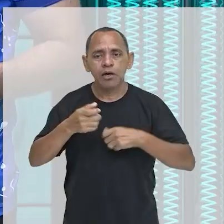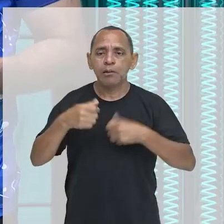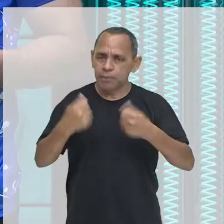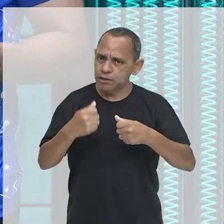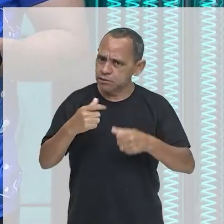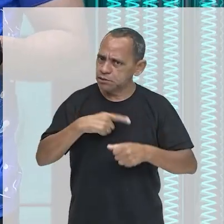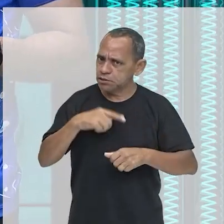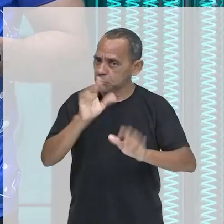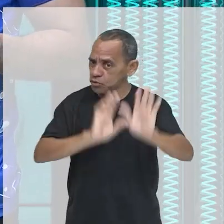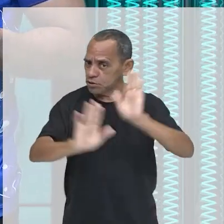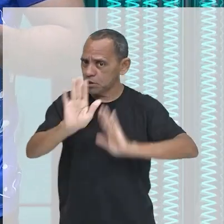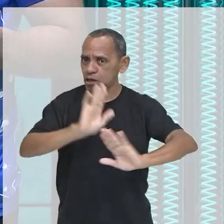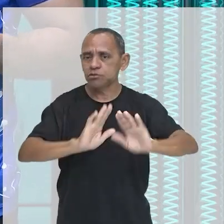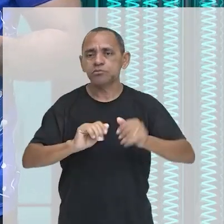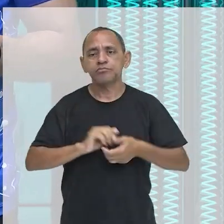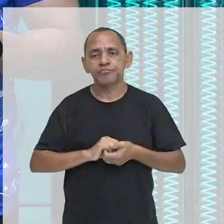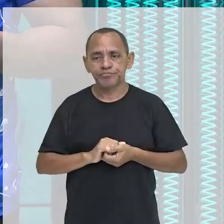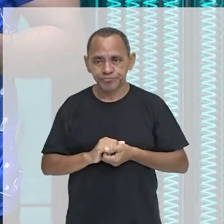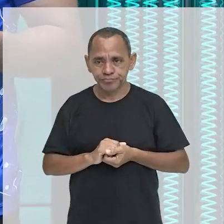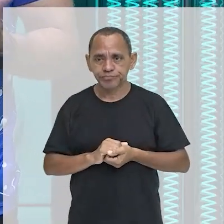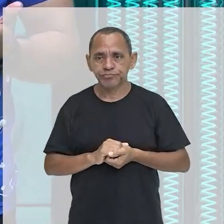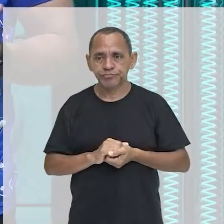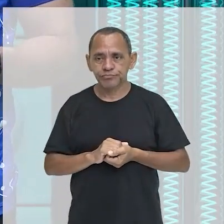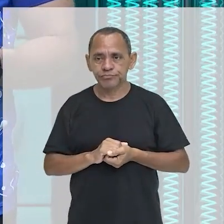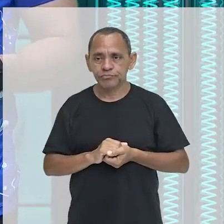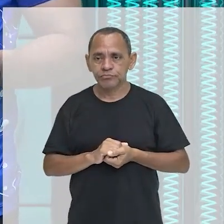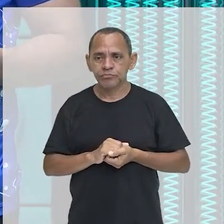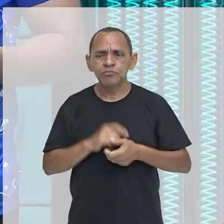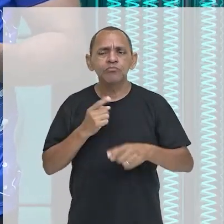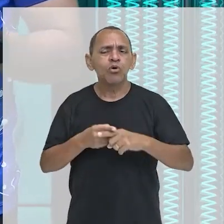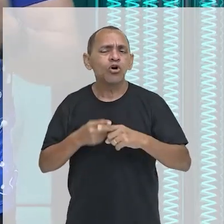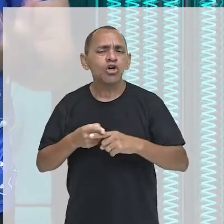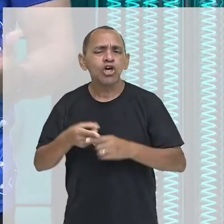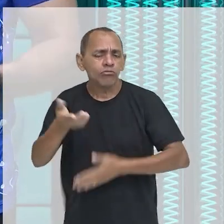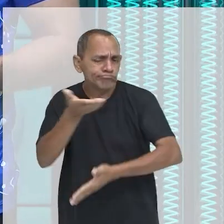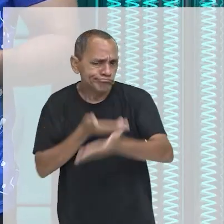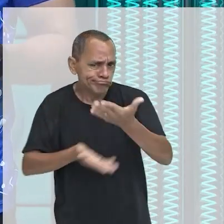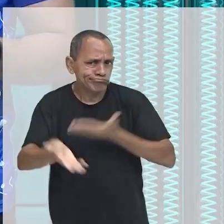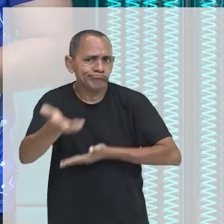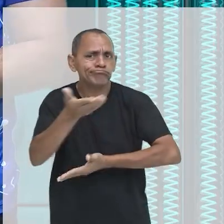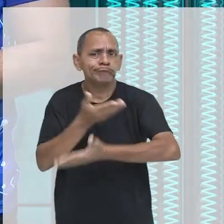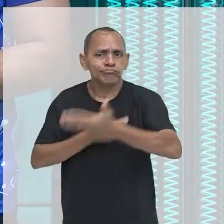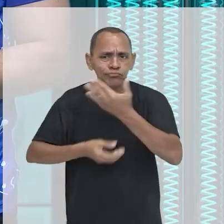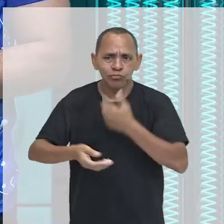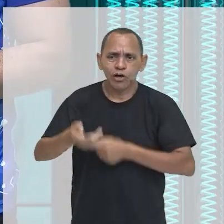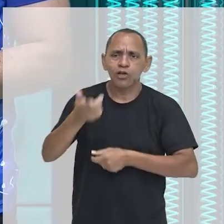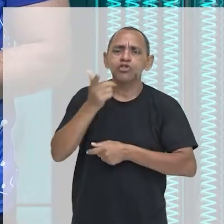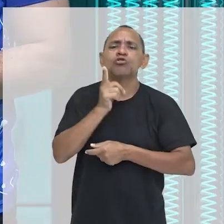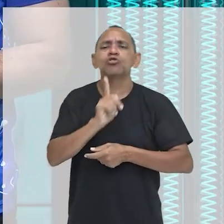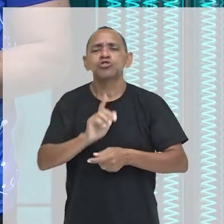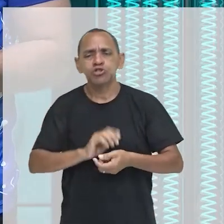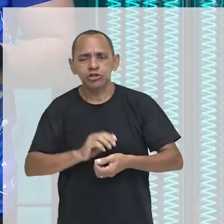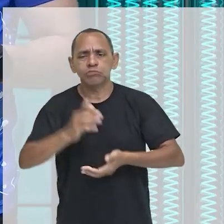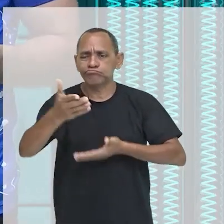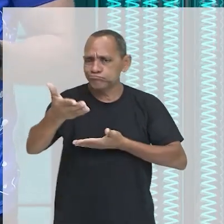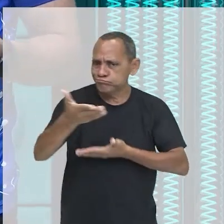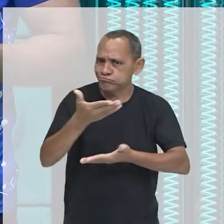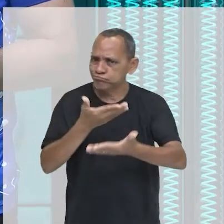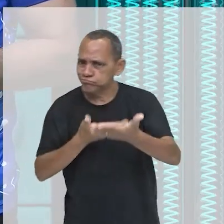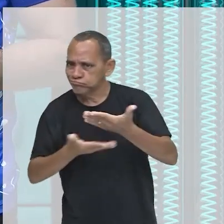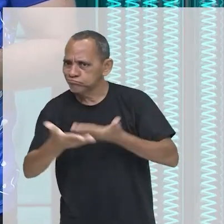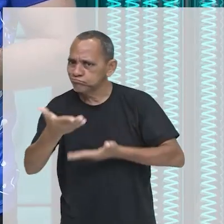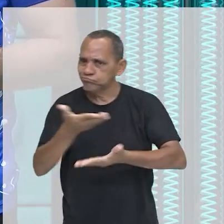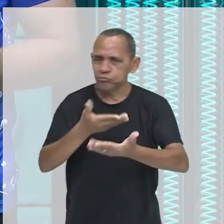seja verdade, para que a conversa com aquele meu interlocutor ele flua, né? E você consiga também, nessa troca de ideias ali,